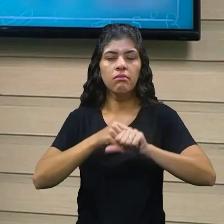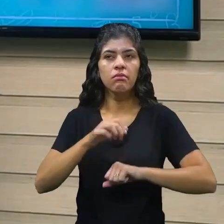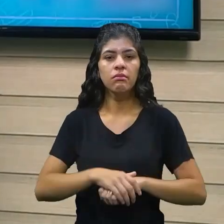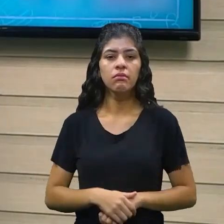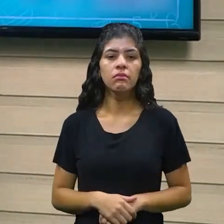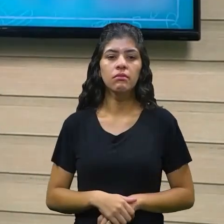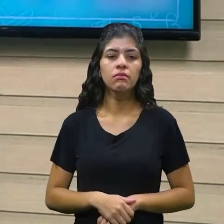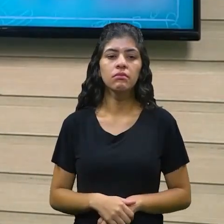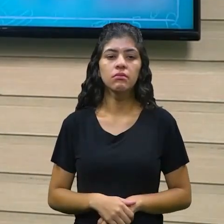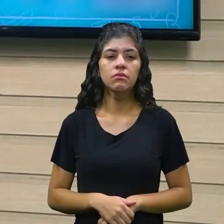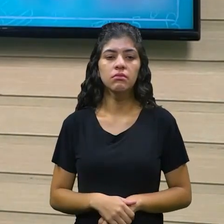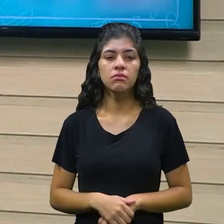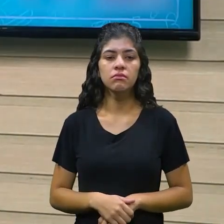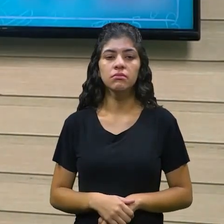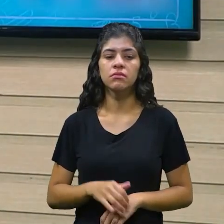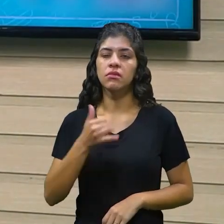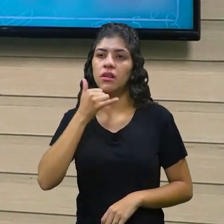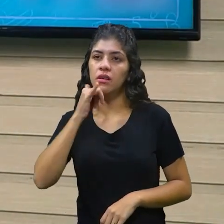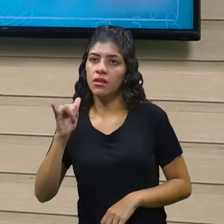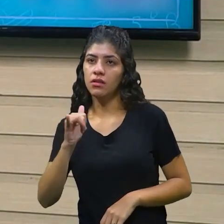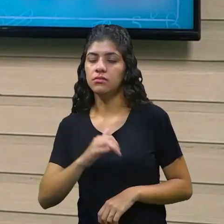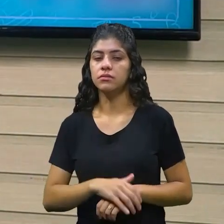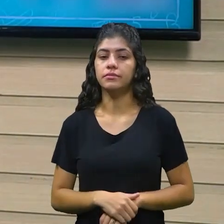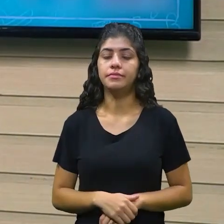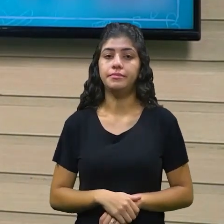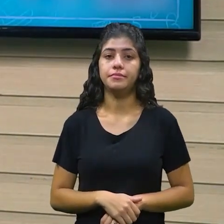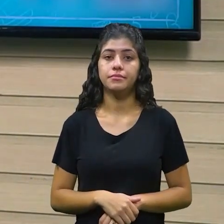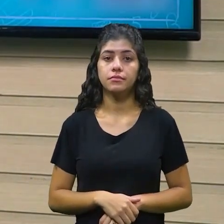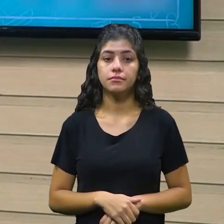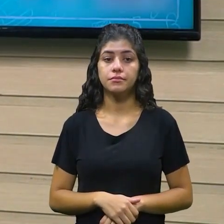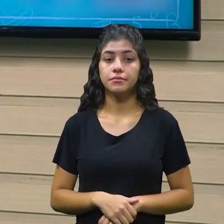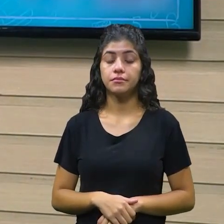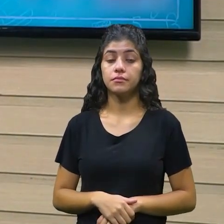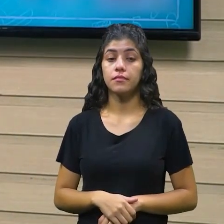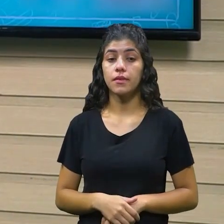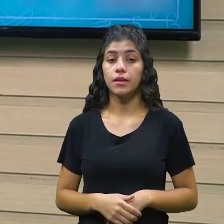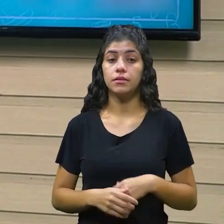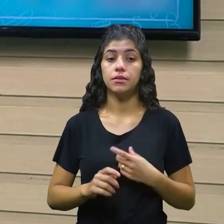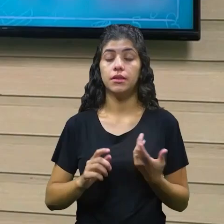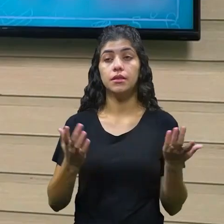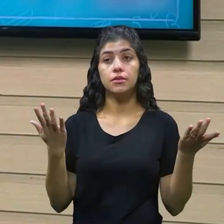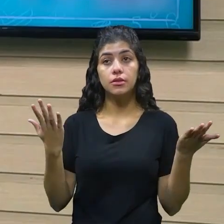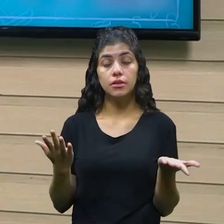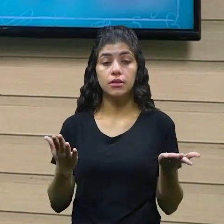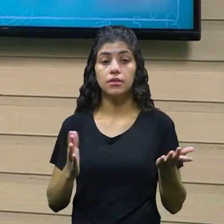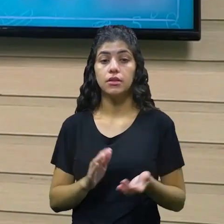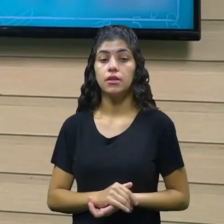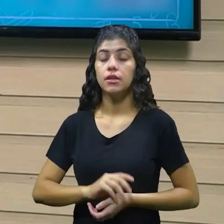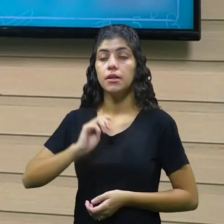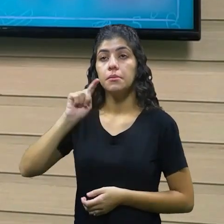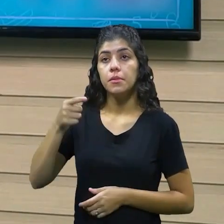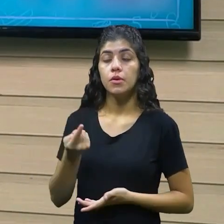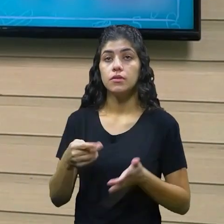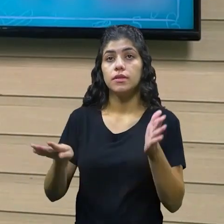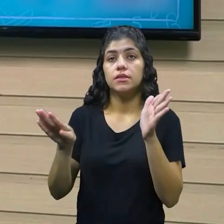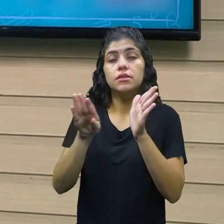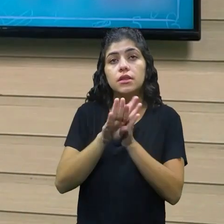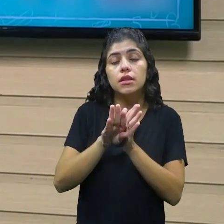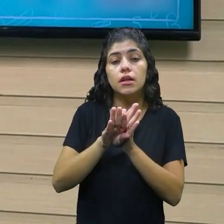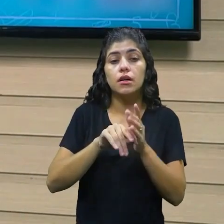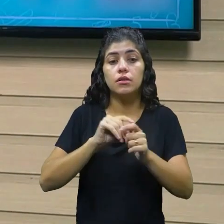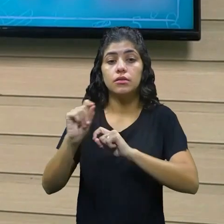energia rotacional em energia eletromagnética, e essa energia eletromagnética, por sua vez, vai chegar até